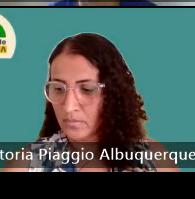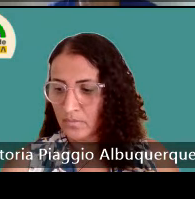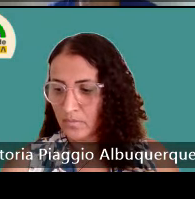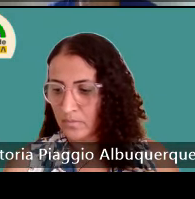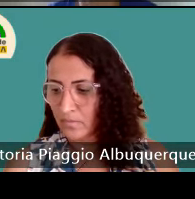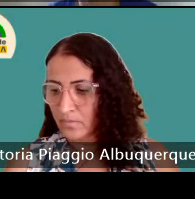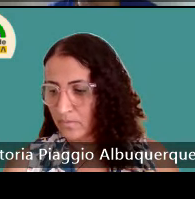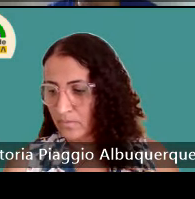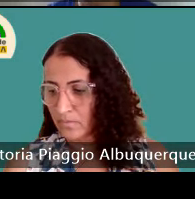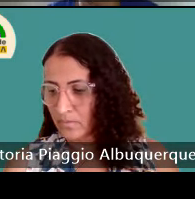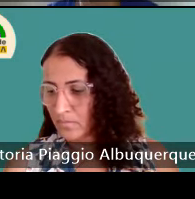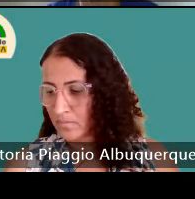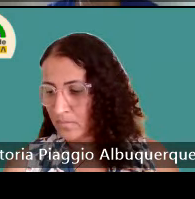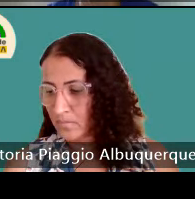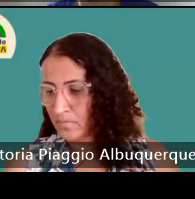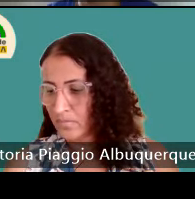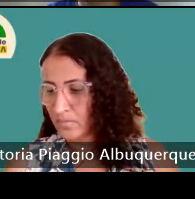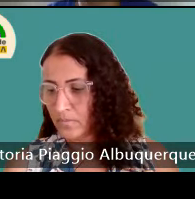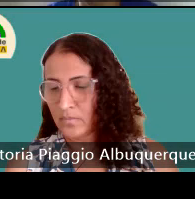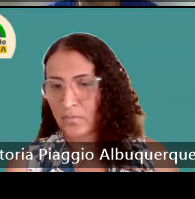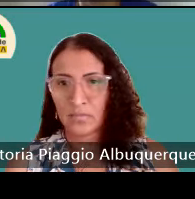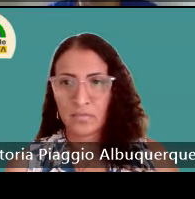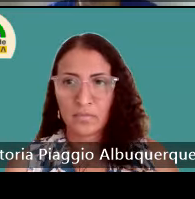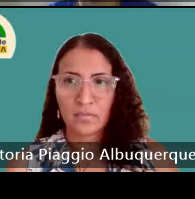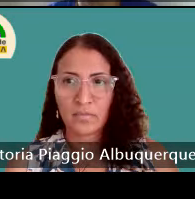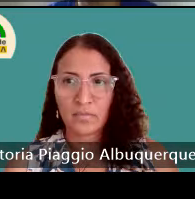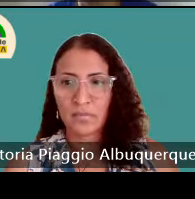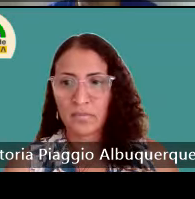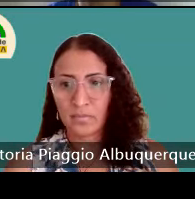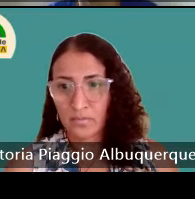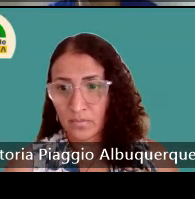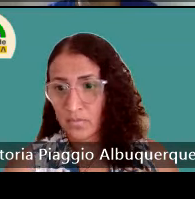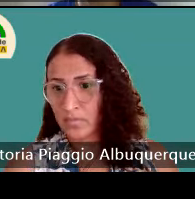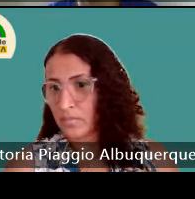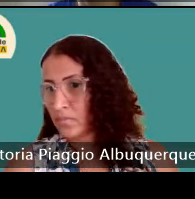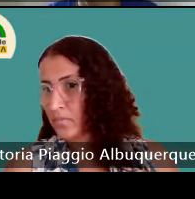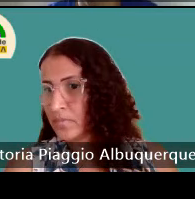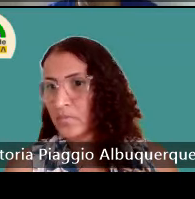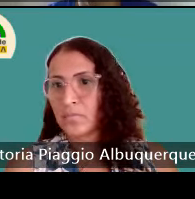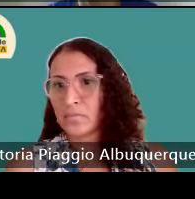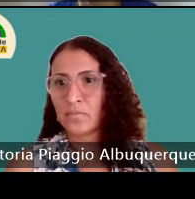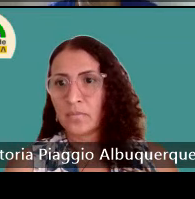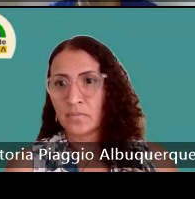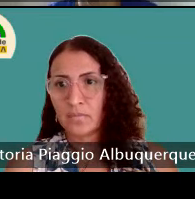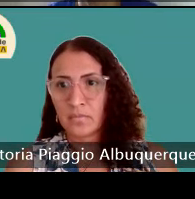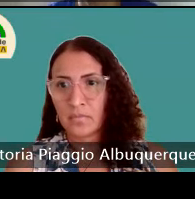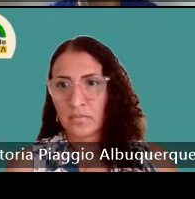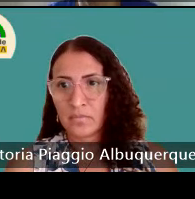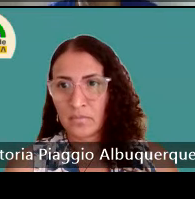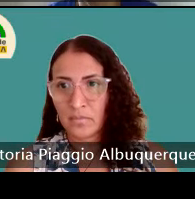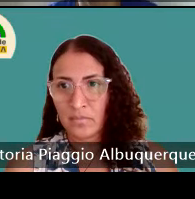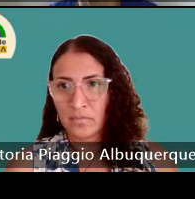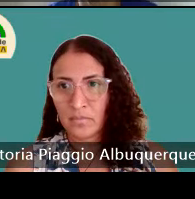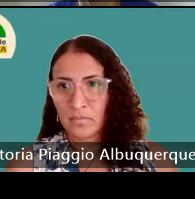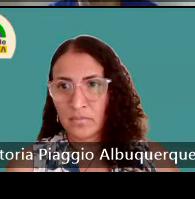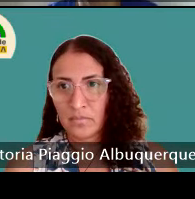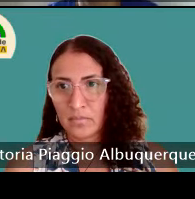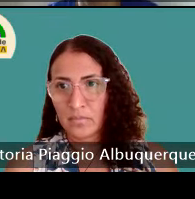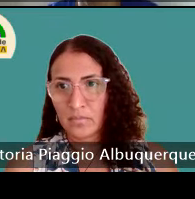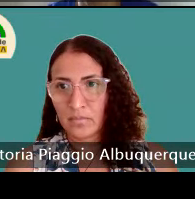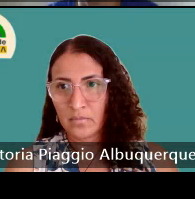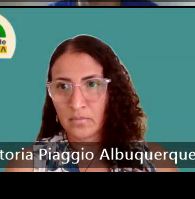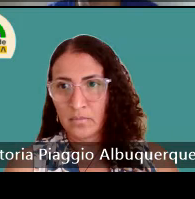paraa segurança mas com a a recente aprovação alteração da lindb a gente ganhou uma uma garantia